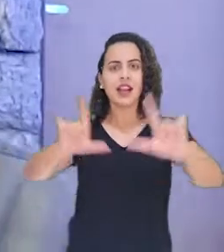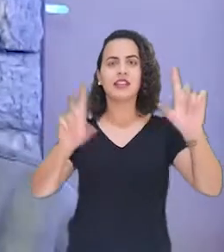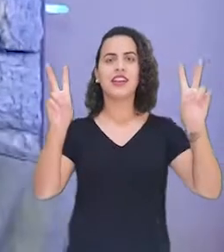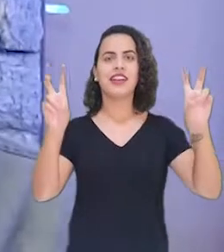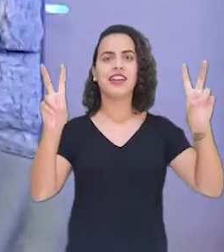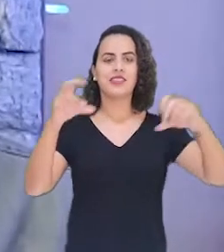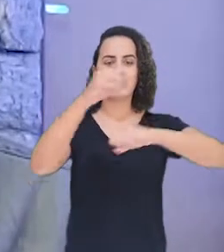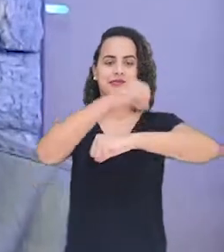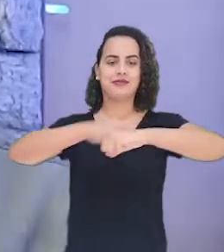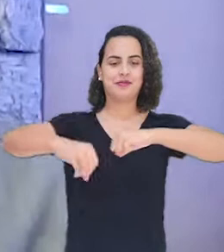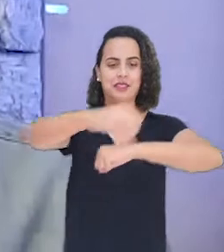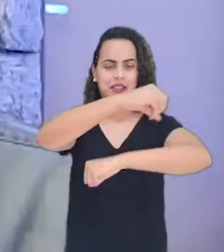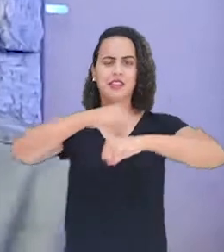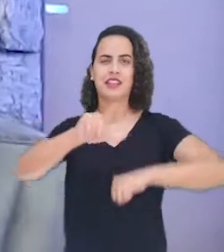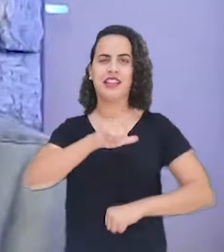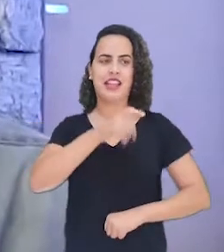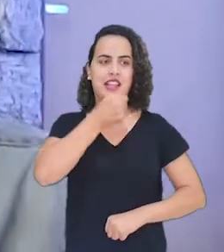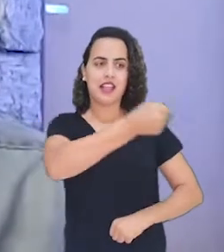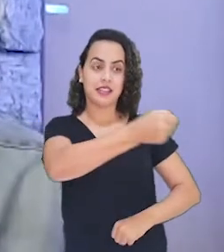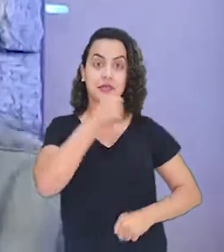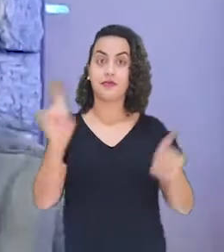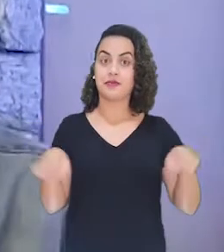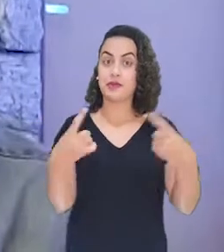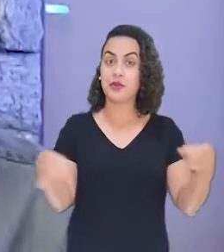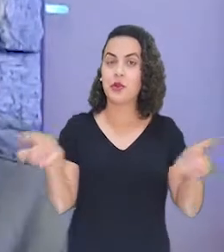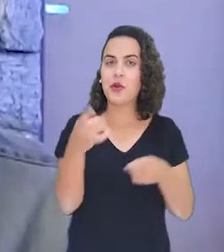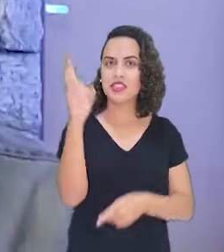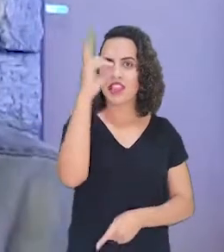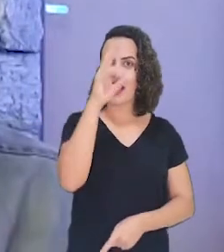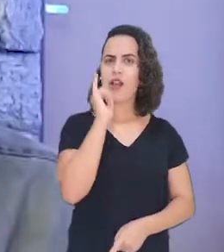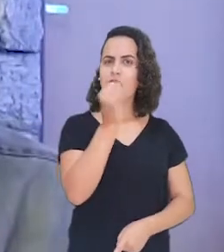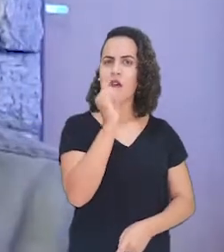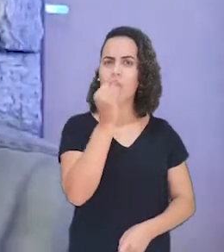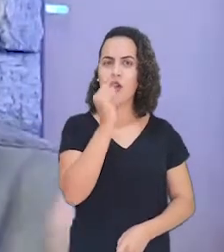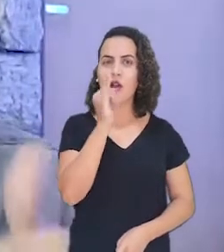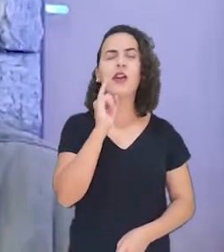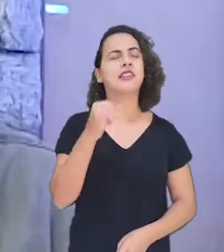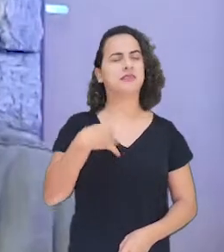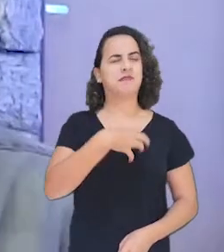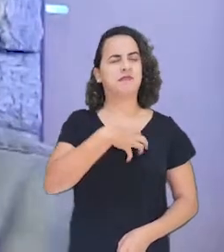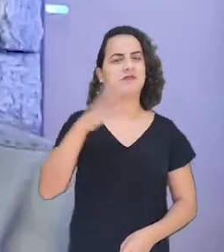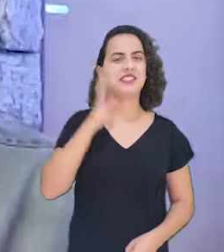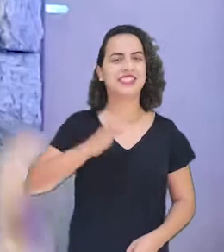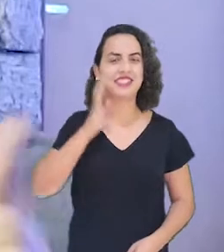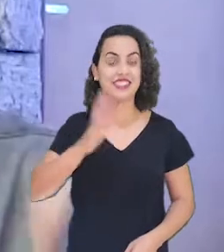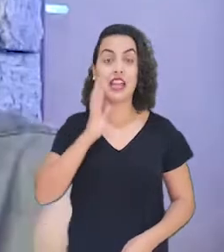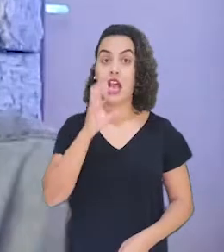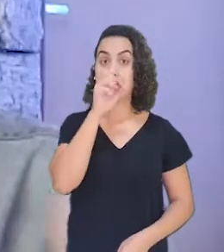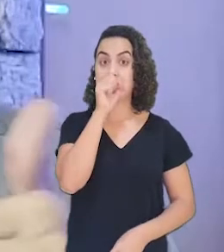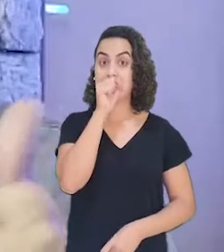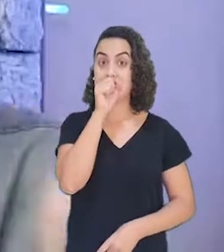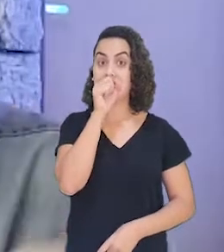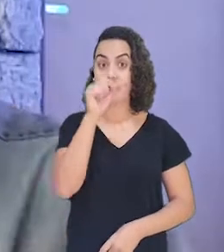sobre Sistema Solar. Teremos entrevistas, música, história, vai ser bem legal. Vai ser